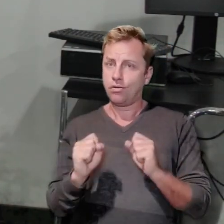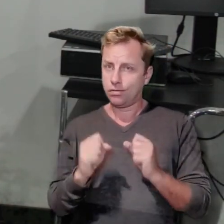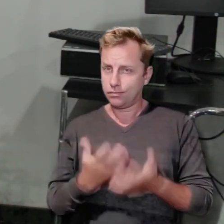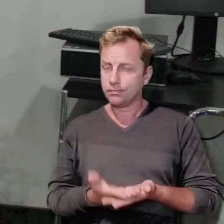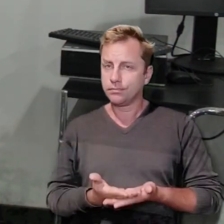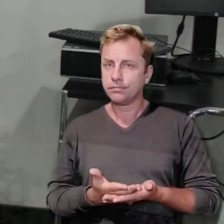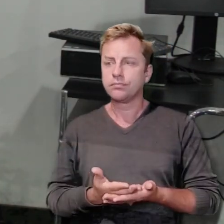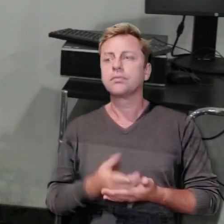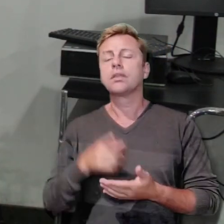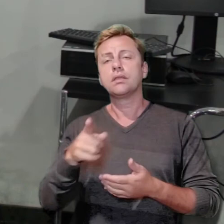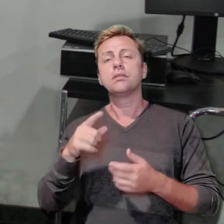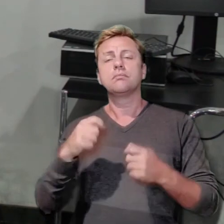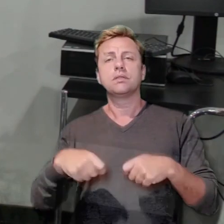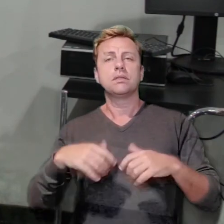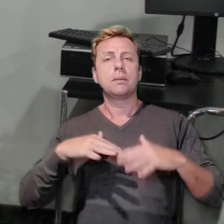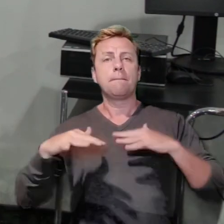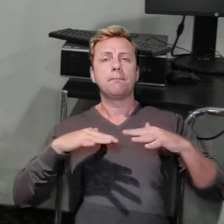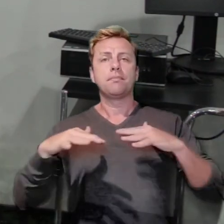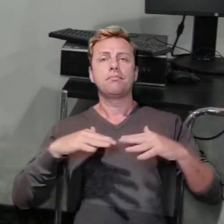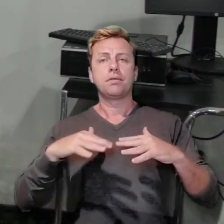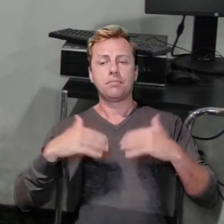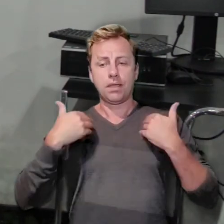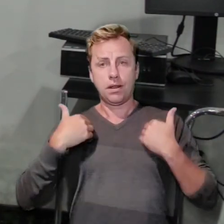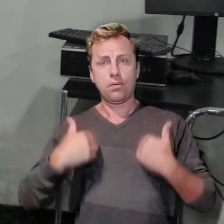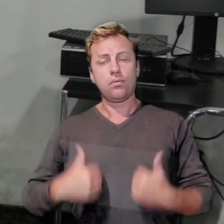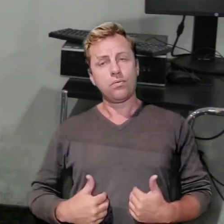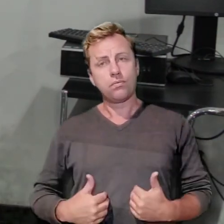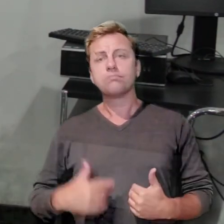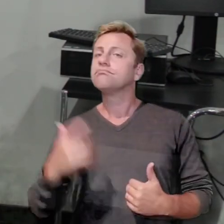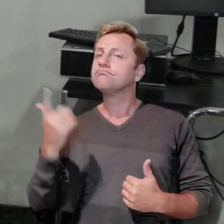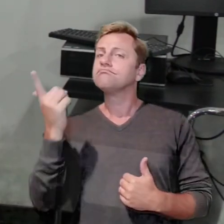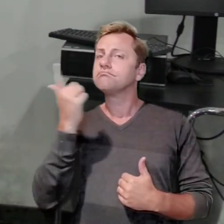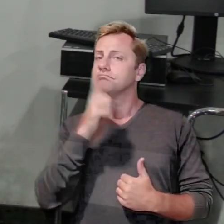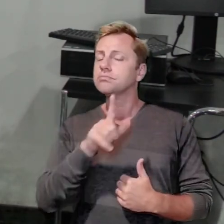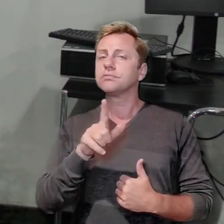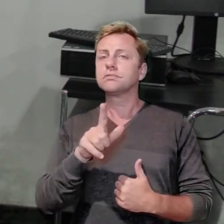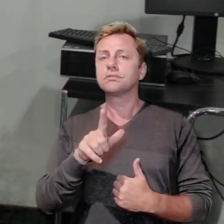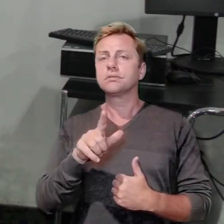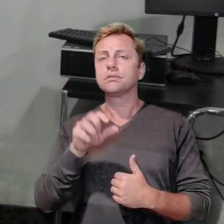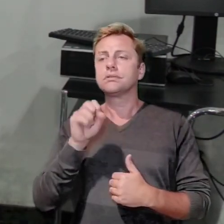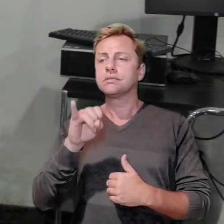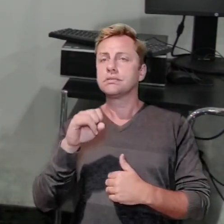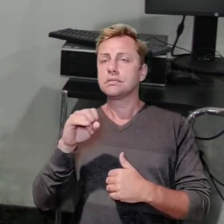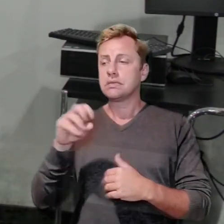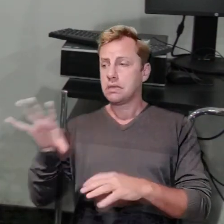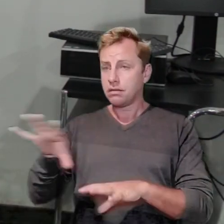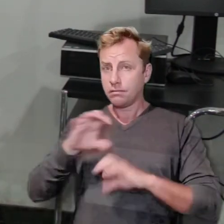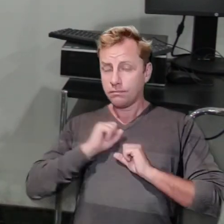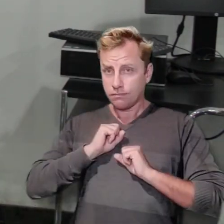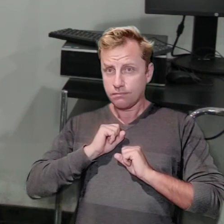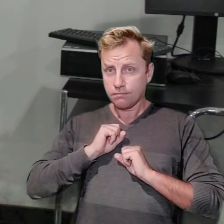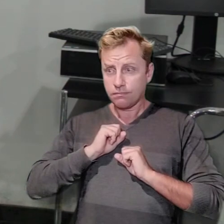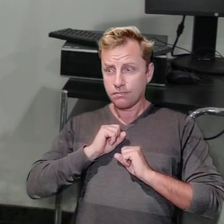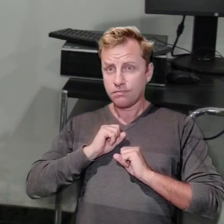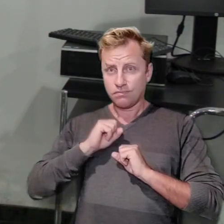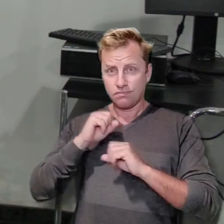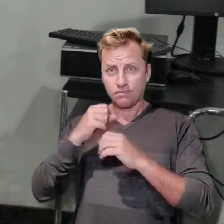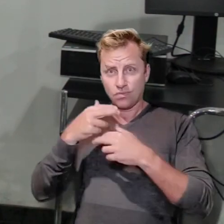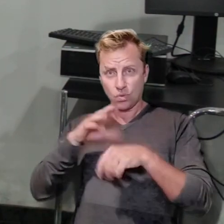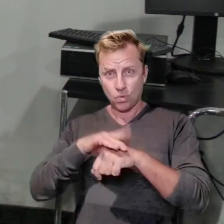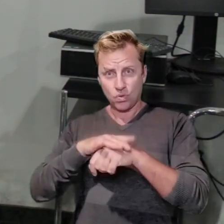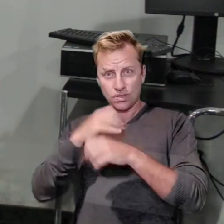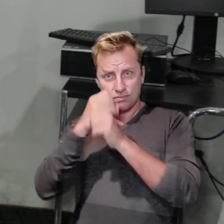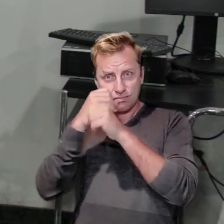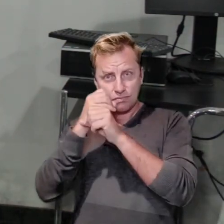ainda sujeitos. E preparar o seu corpo para que você possa, porventura, se infectado por